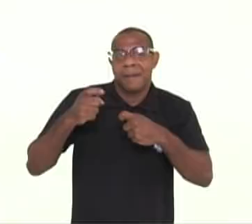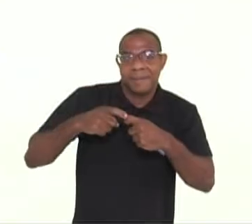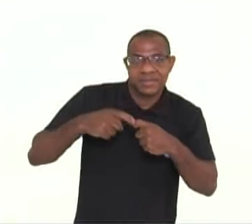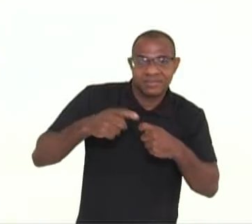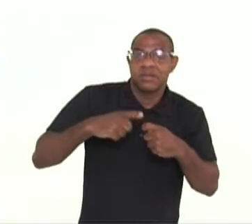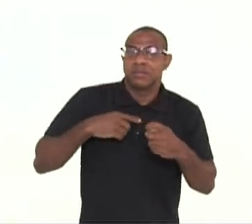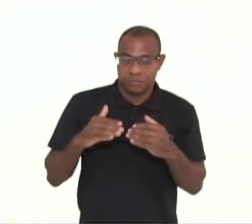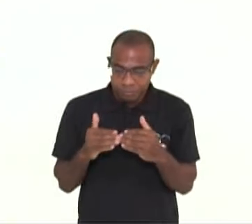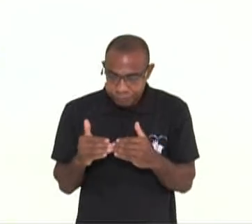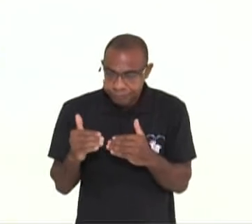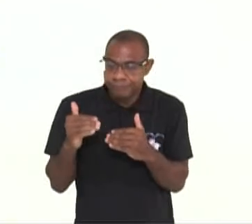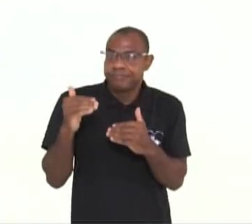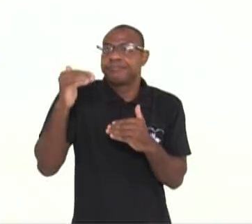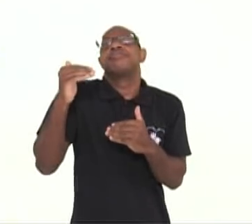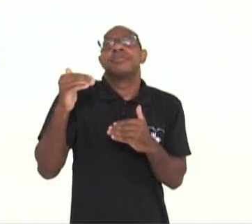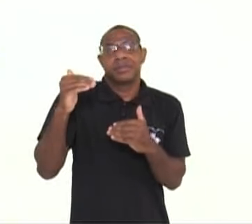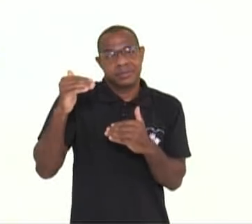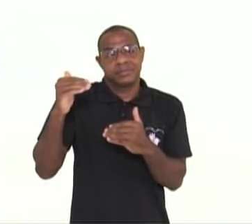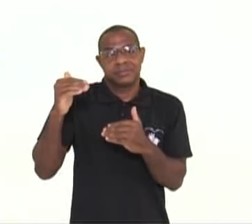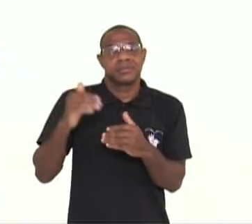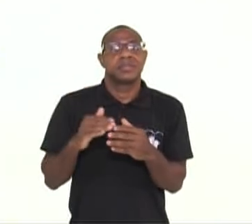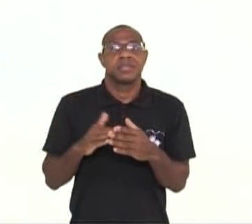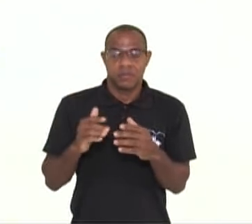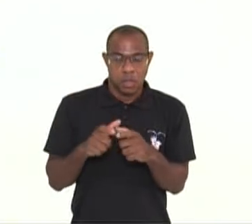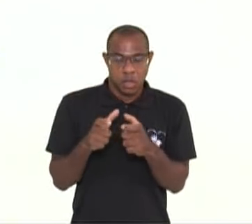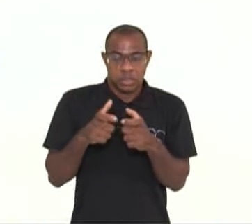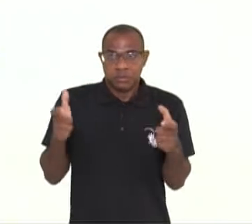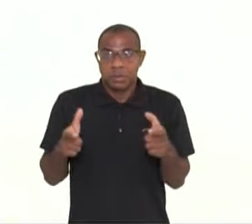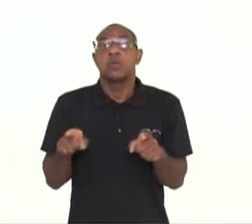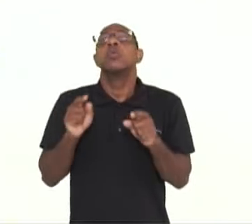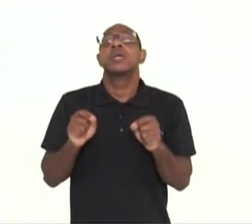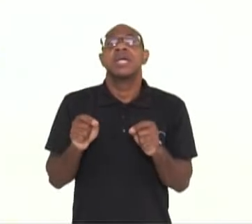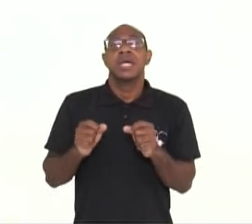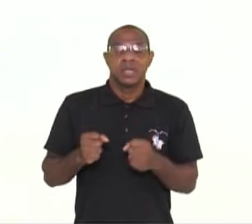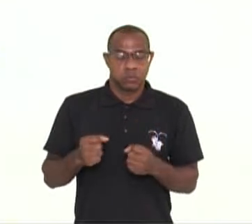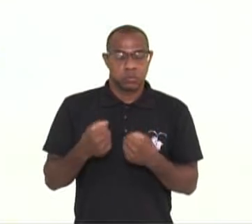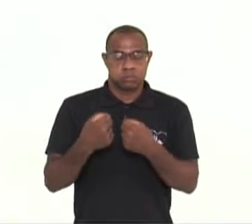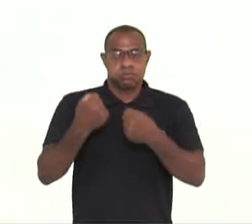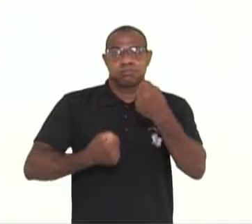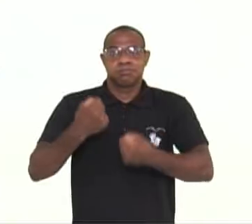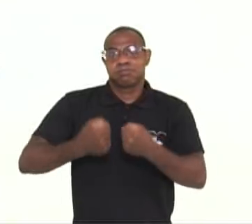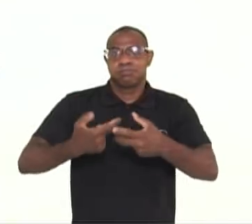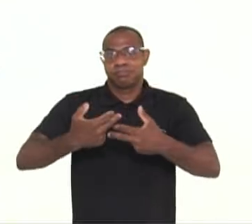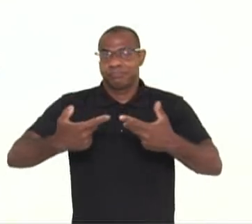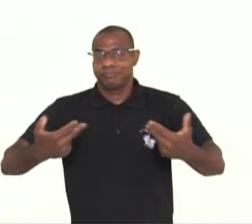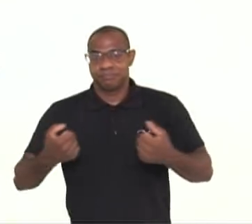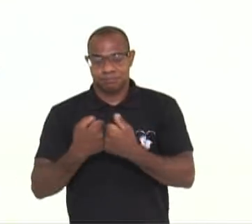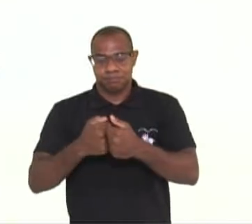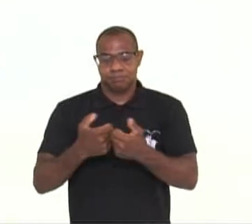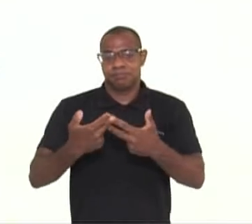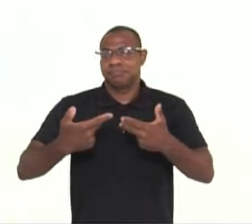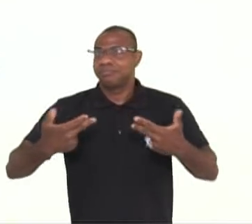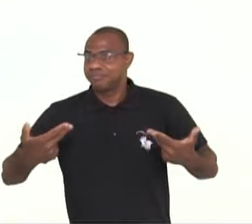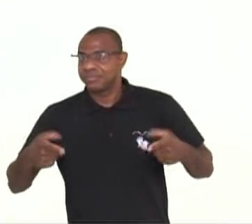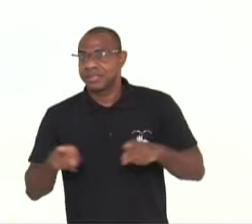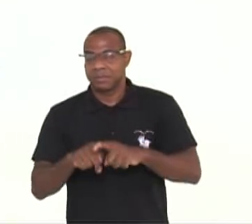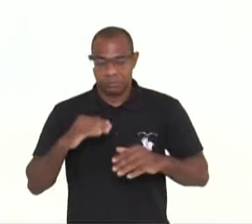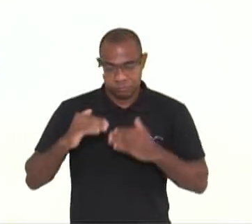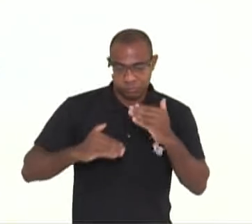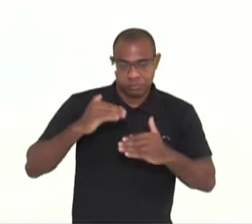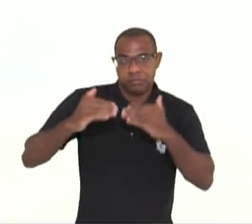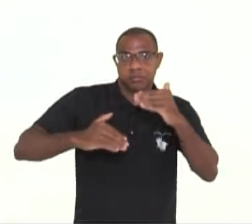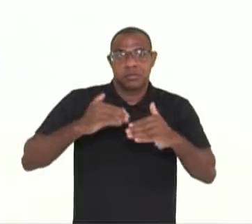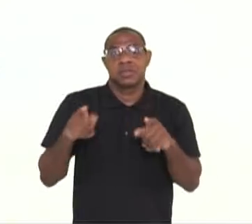mais avanços, houve ainda o crescimento dos transportes terrestres, ainda o desenvolvimento do transporte